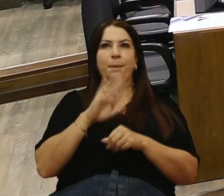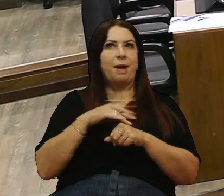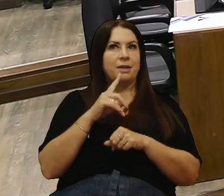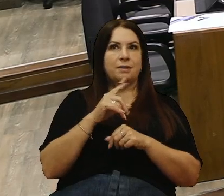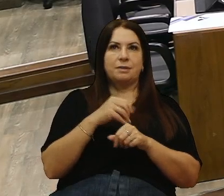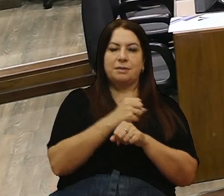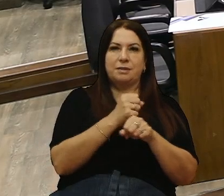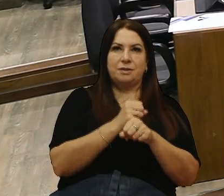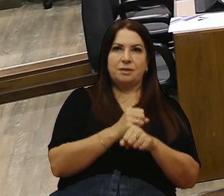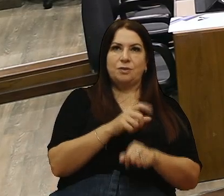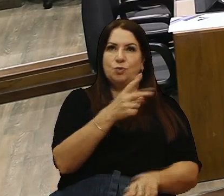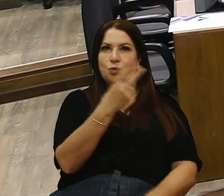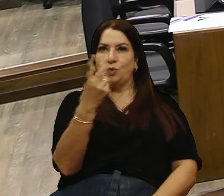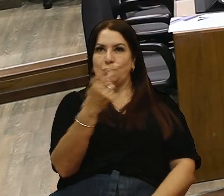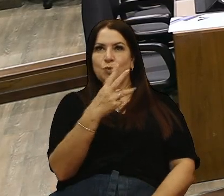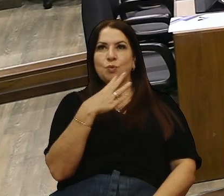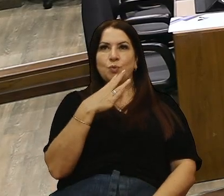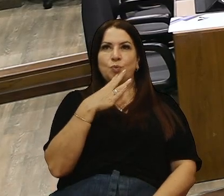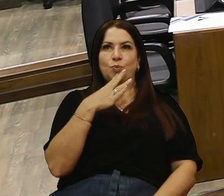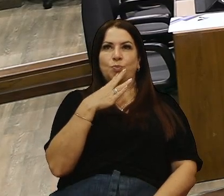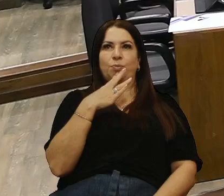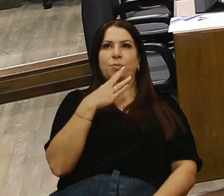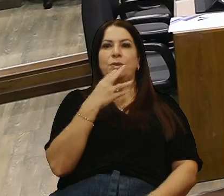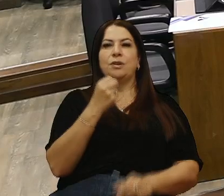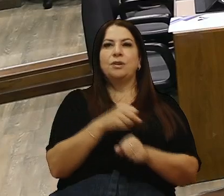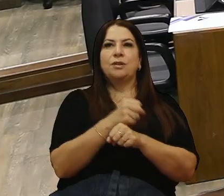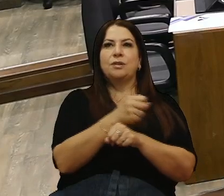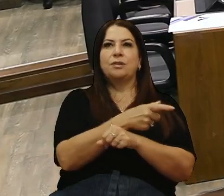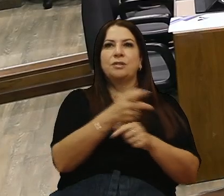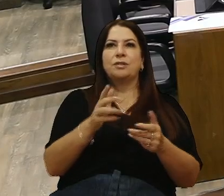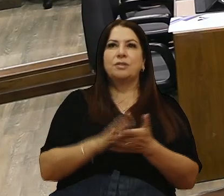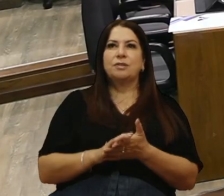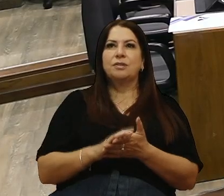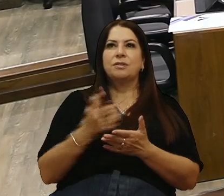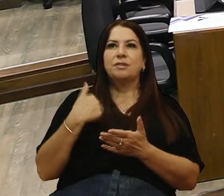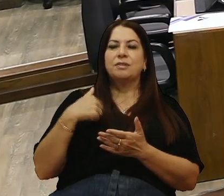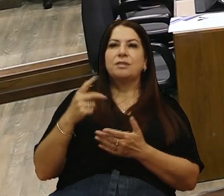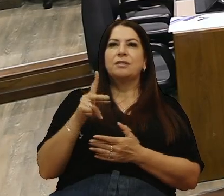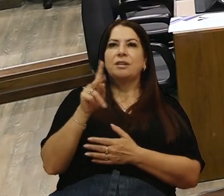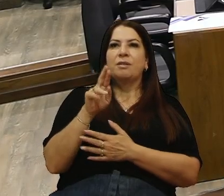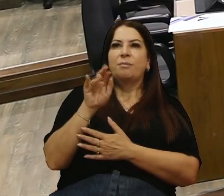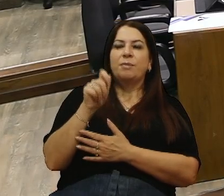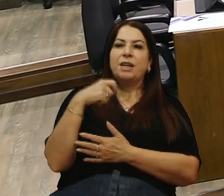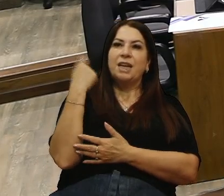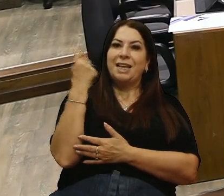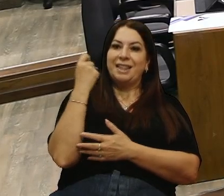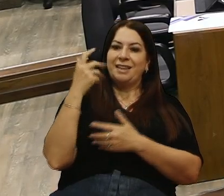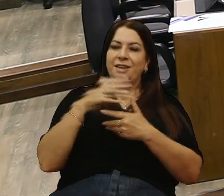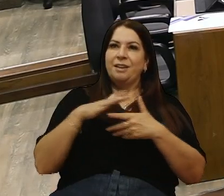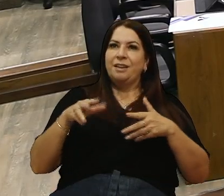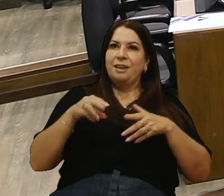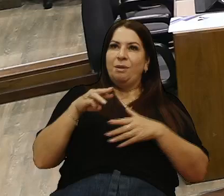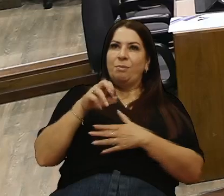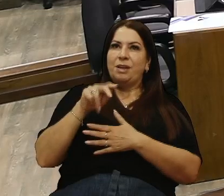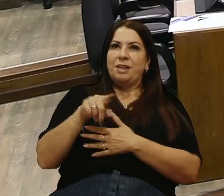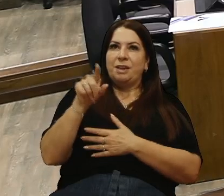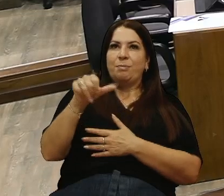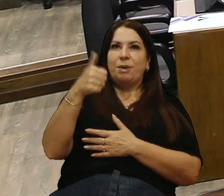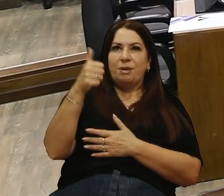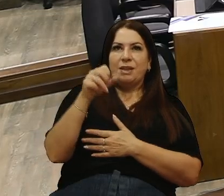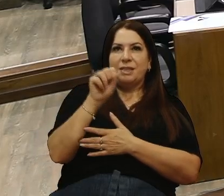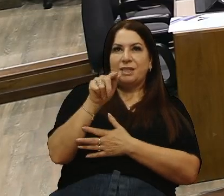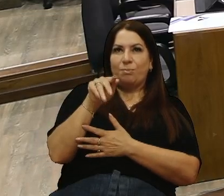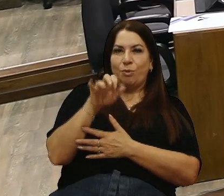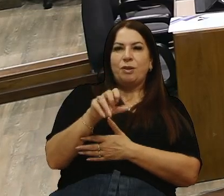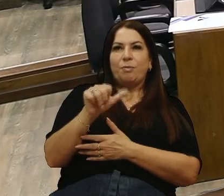tempo, mas o Gilmar e a Simone me conhecem há muito tempo, desde o meu tempo de prenda mirim do Rio Grande do Sul, quando a Simone foi nossa primeira prenda